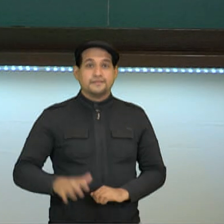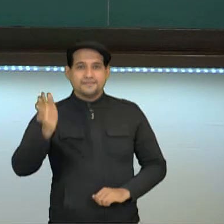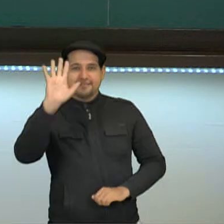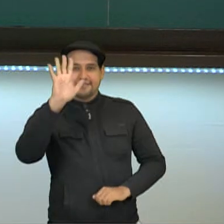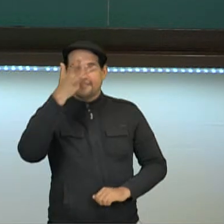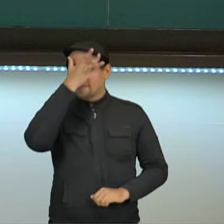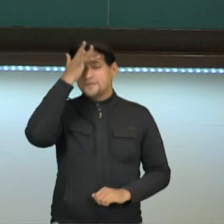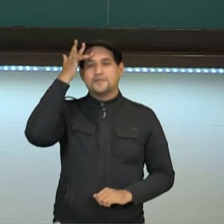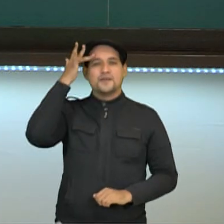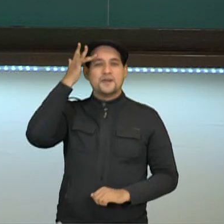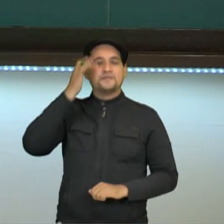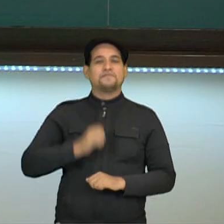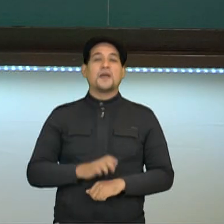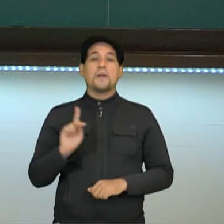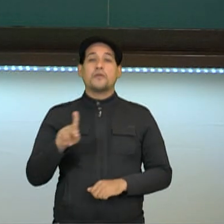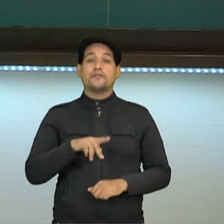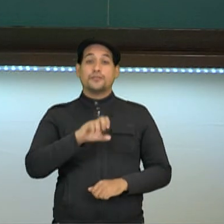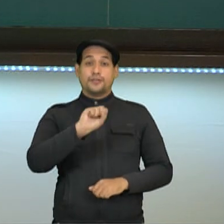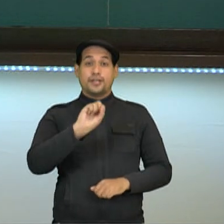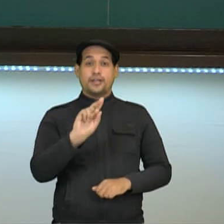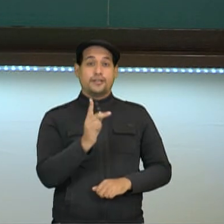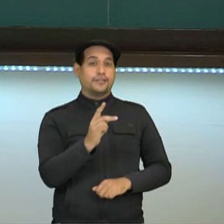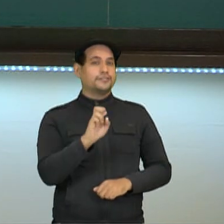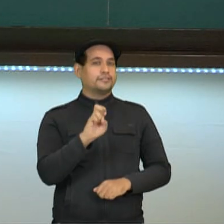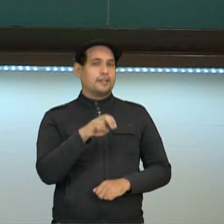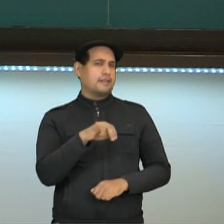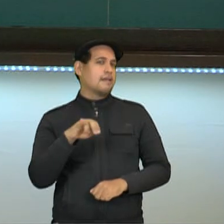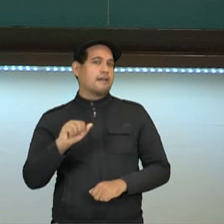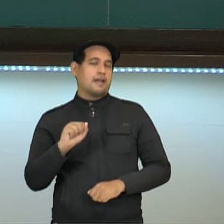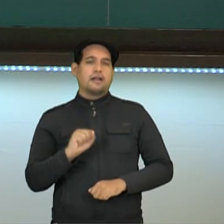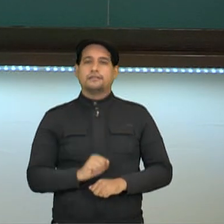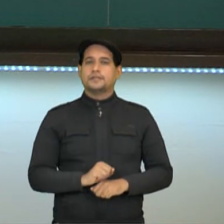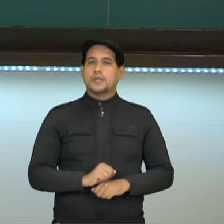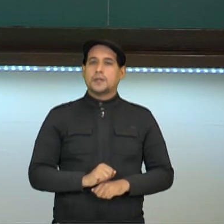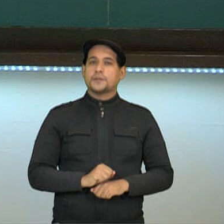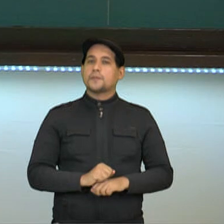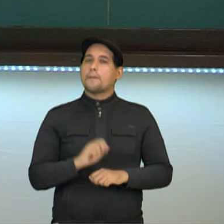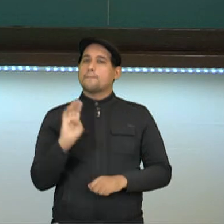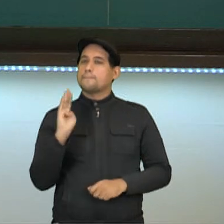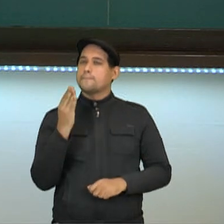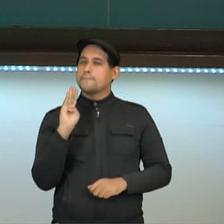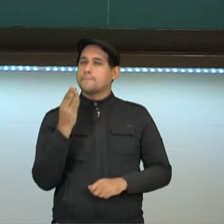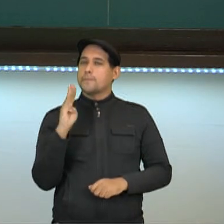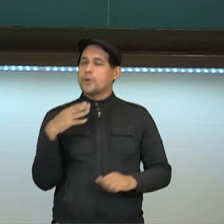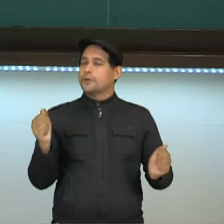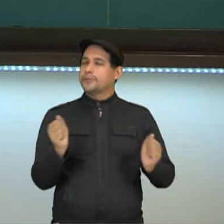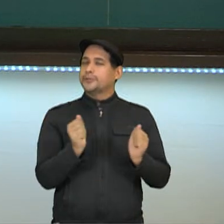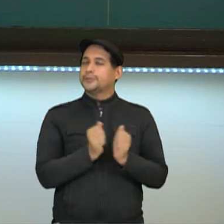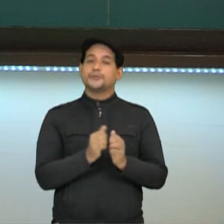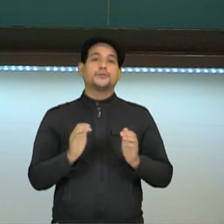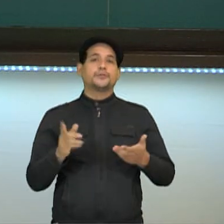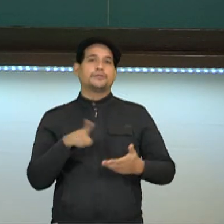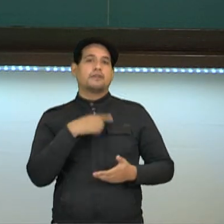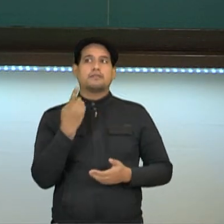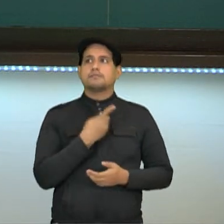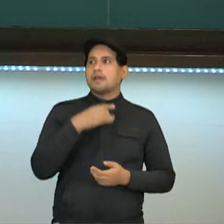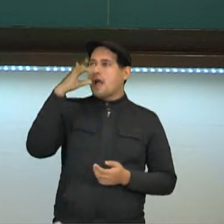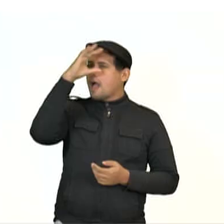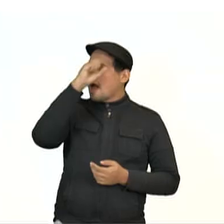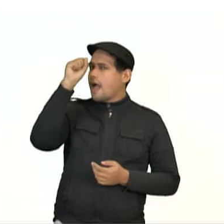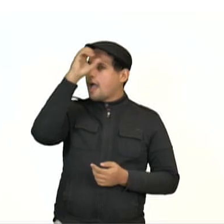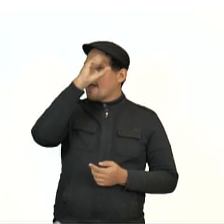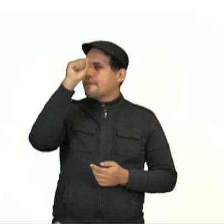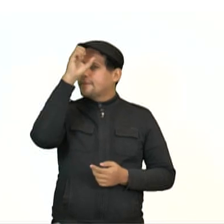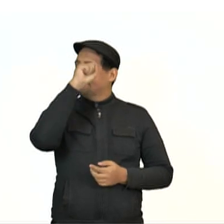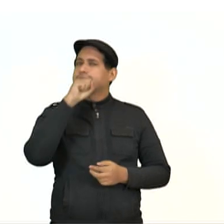Olá, pessoal! Aqui é a professora Xênia, da disciplina de Biologia, e vamos juntos hoje aprender um pouquinho